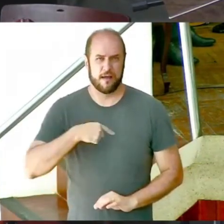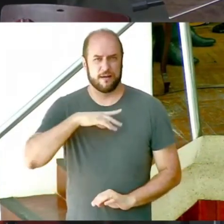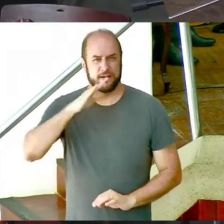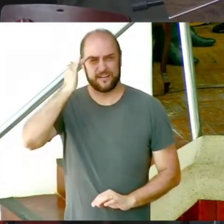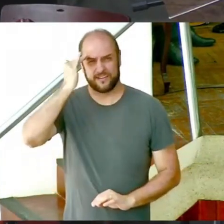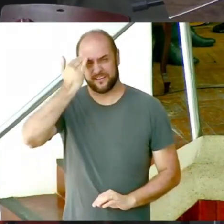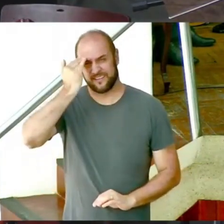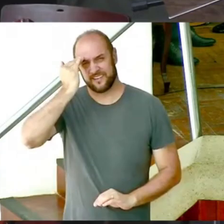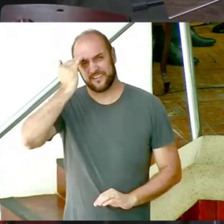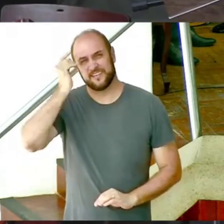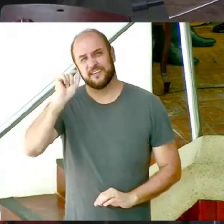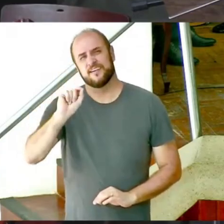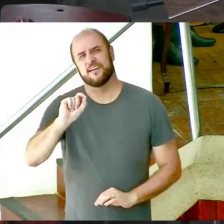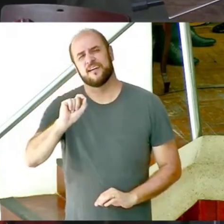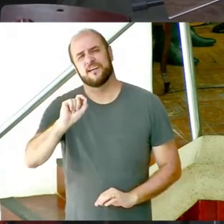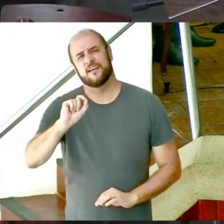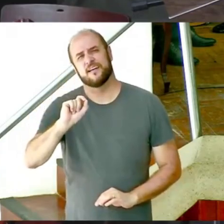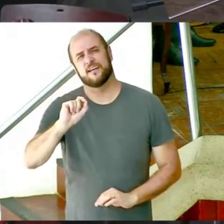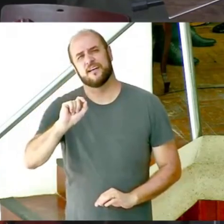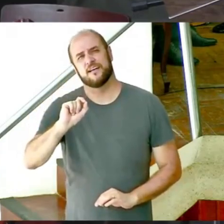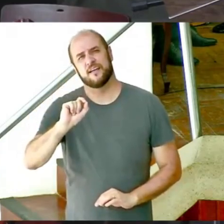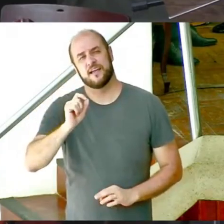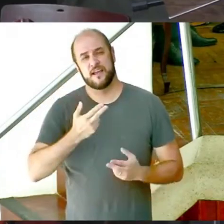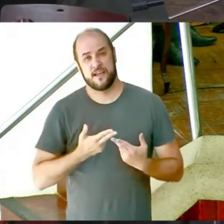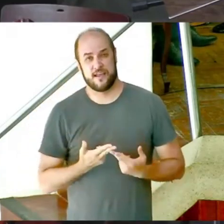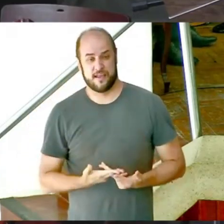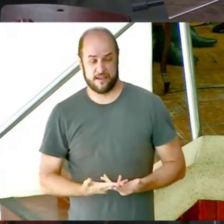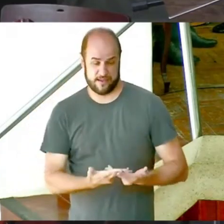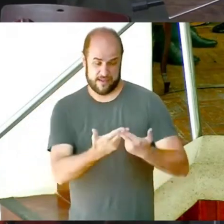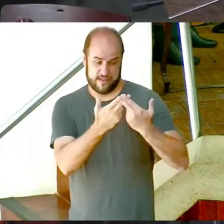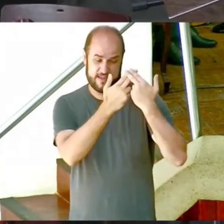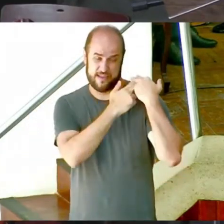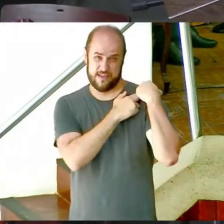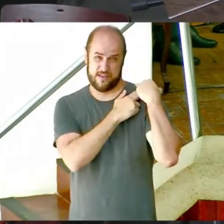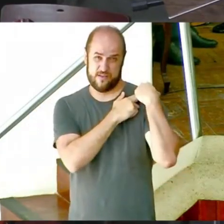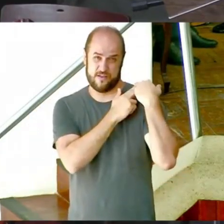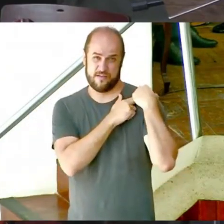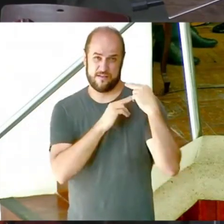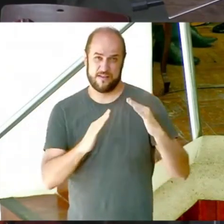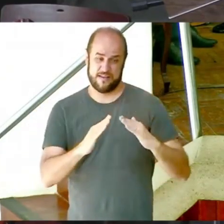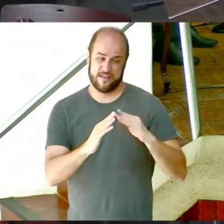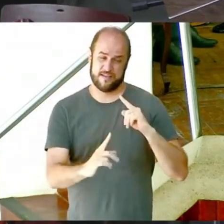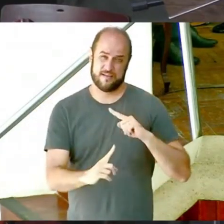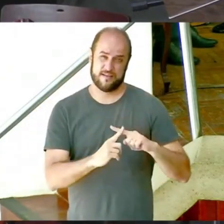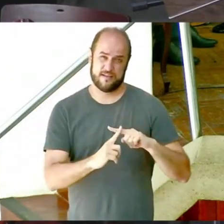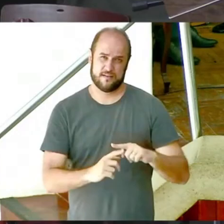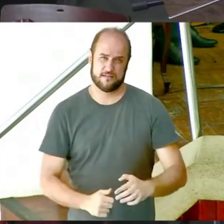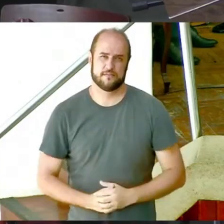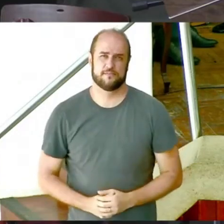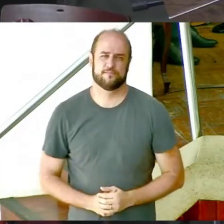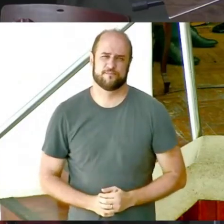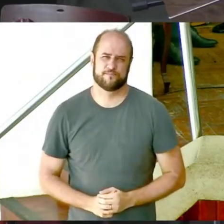entender que essa responsabilidade foi colocada nos ombros da igreja.